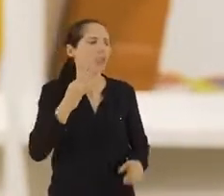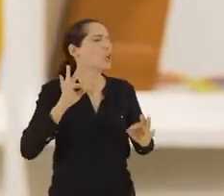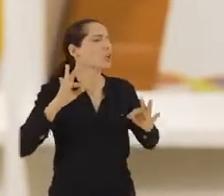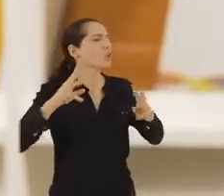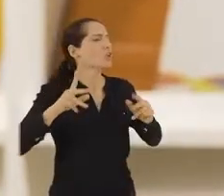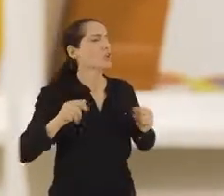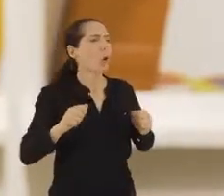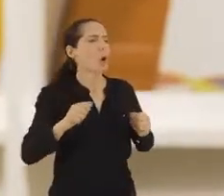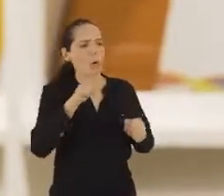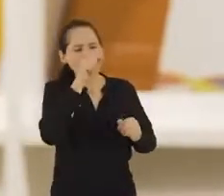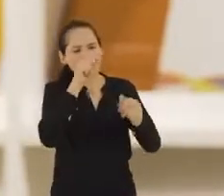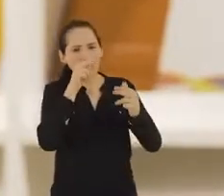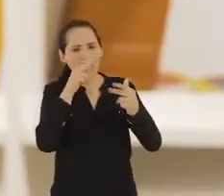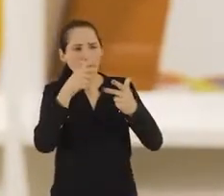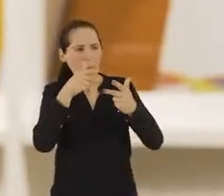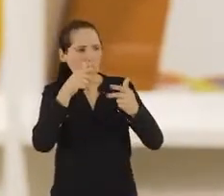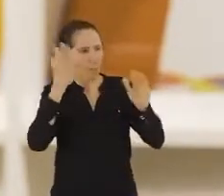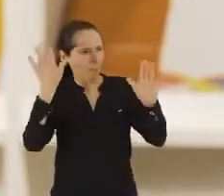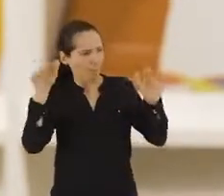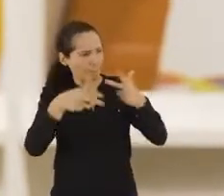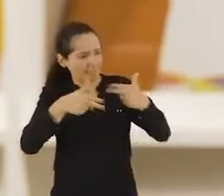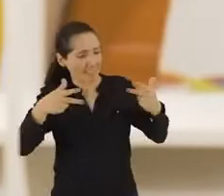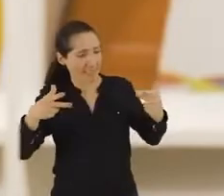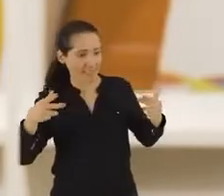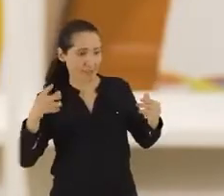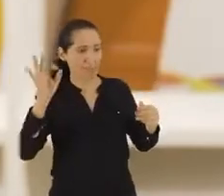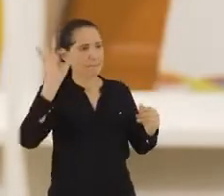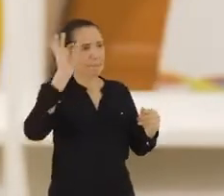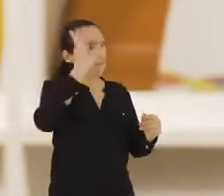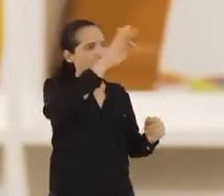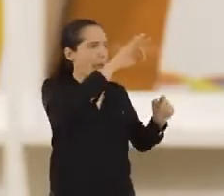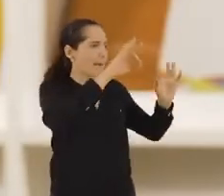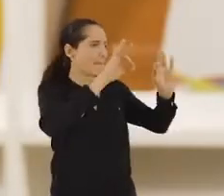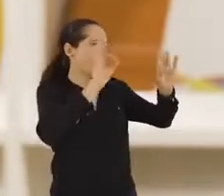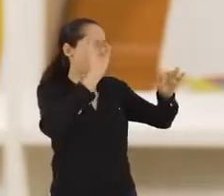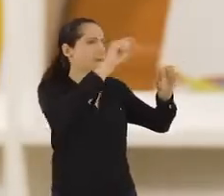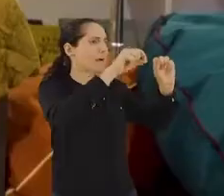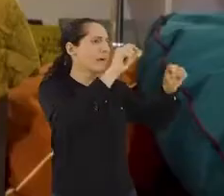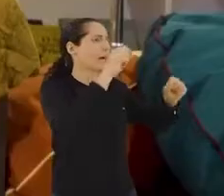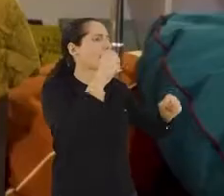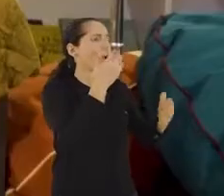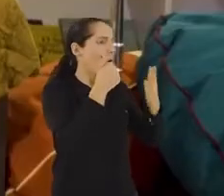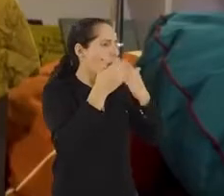as espécies de passarinhos vão lá. Outros dizem que ela é encantada mesmo,